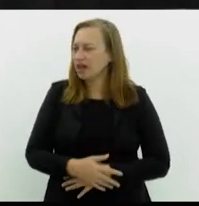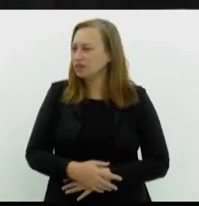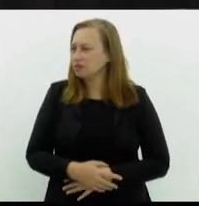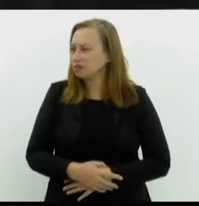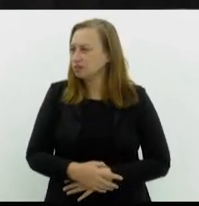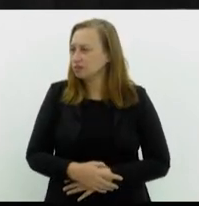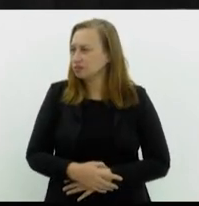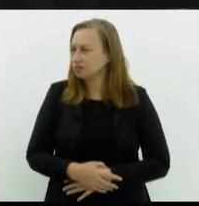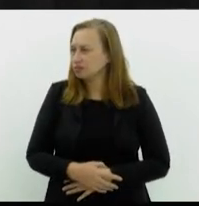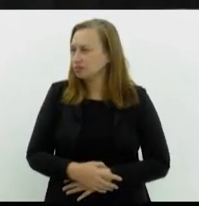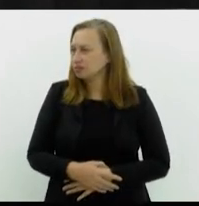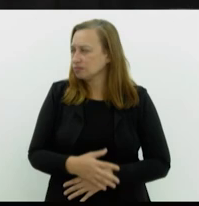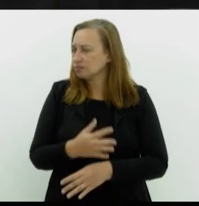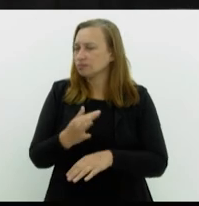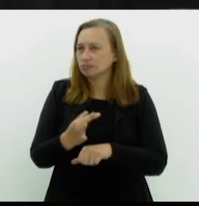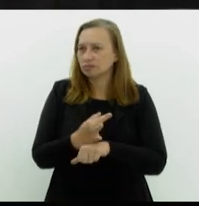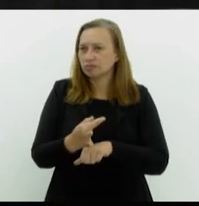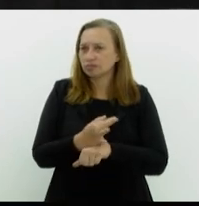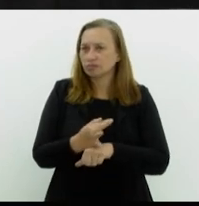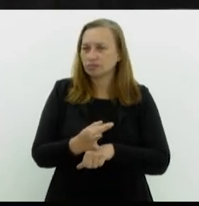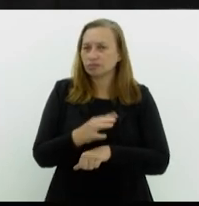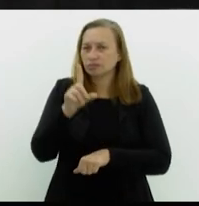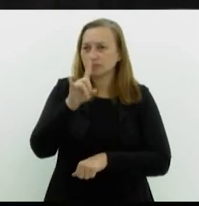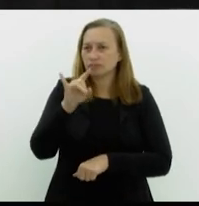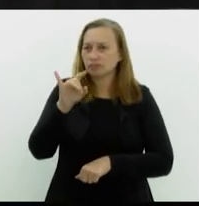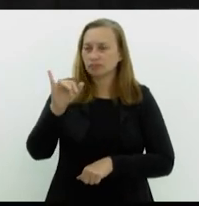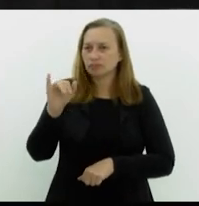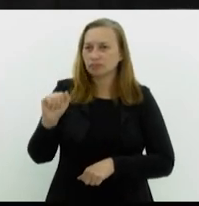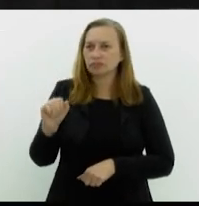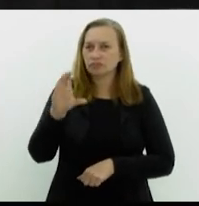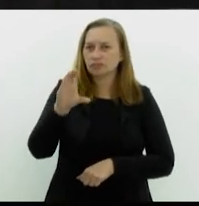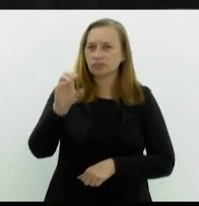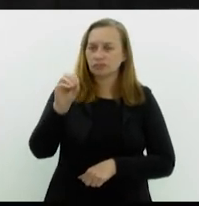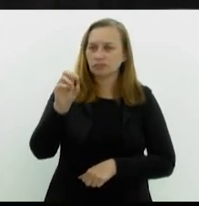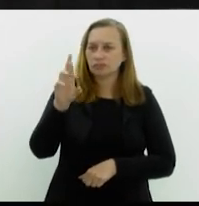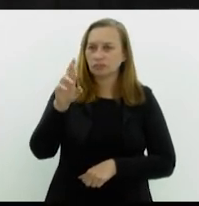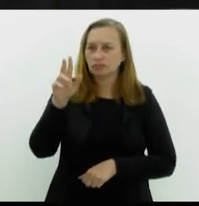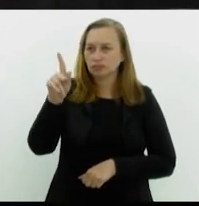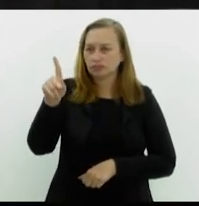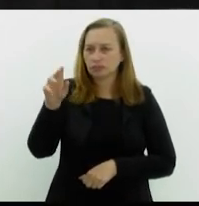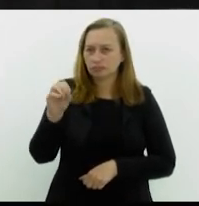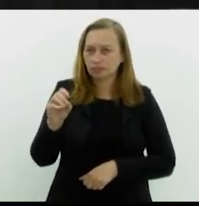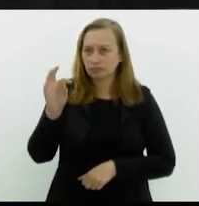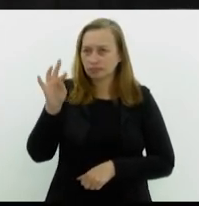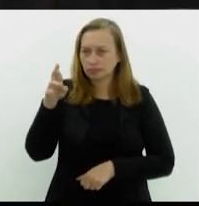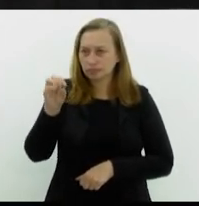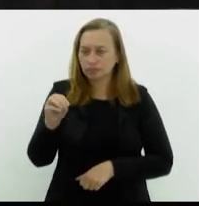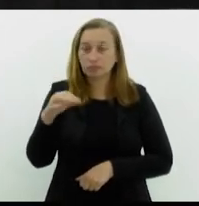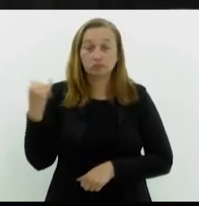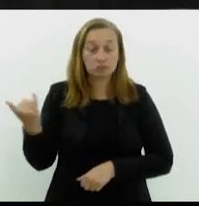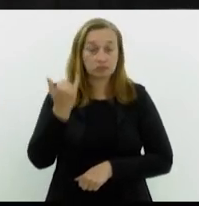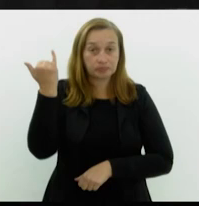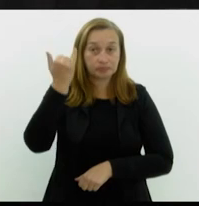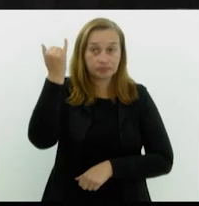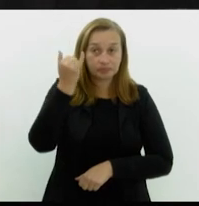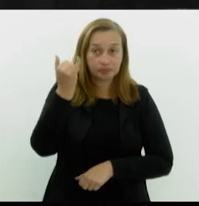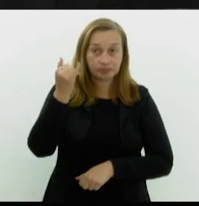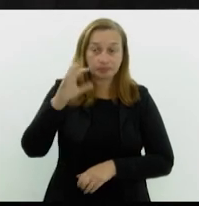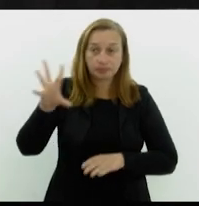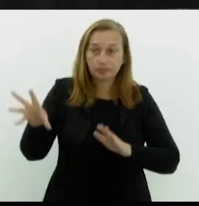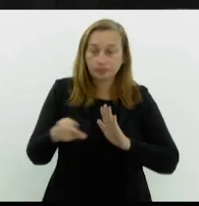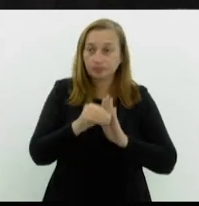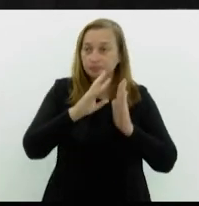Christi, uma data importantíssima dentro do calendário